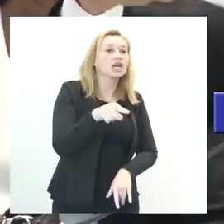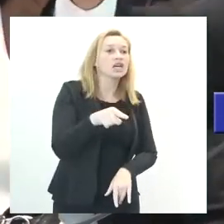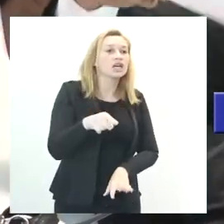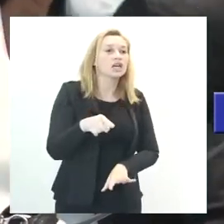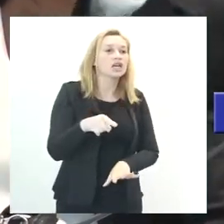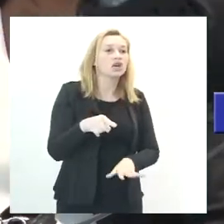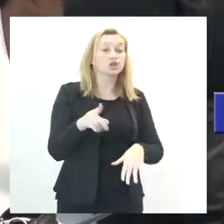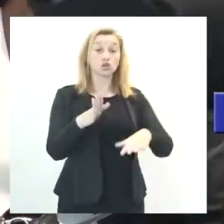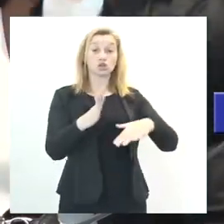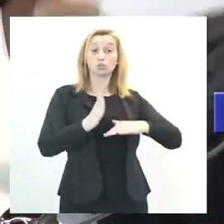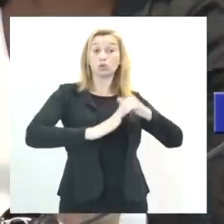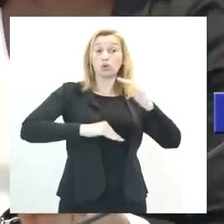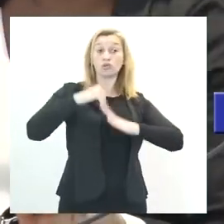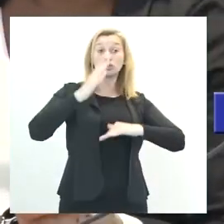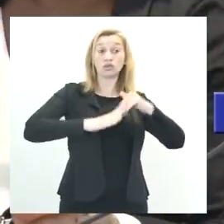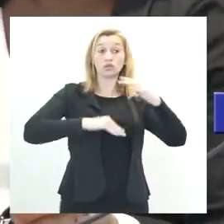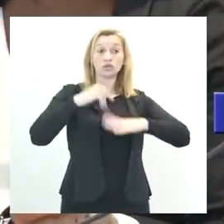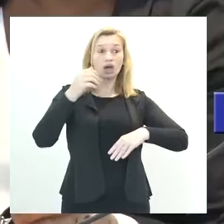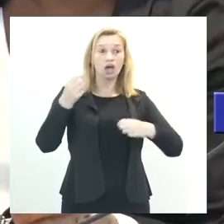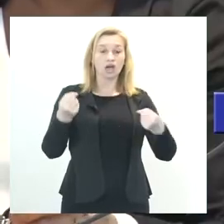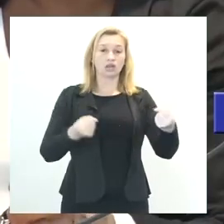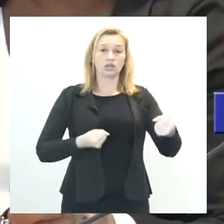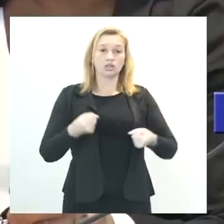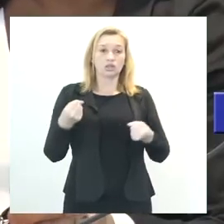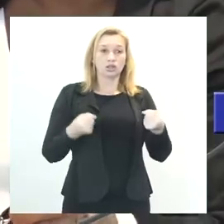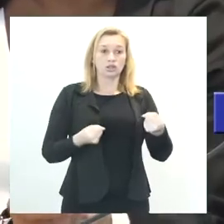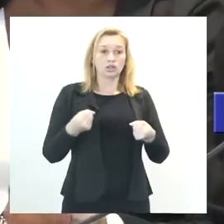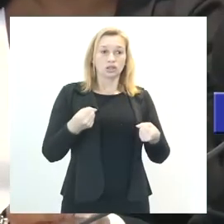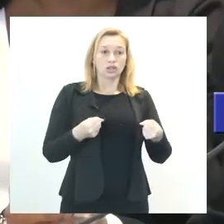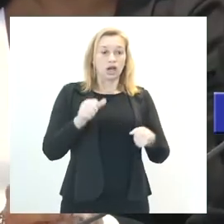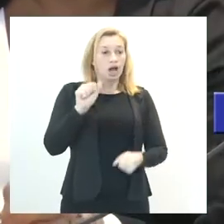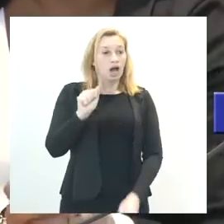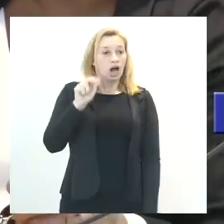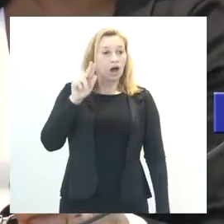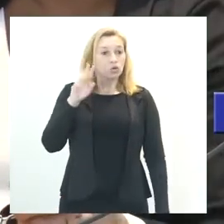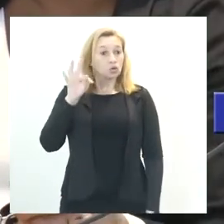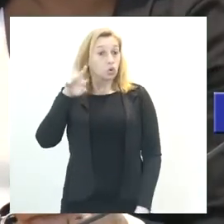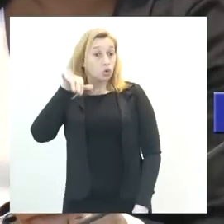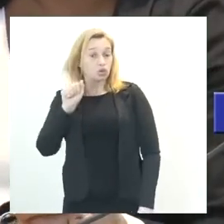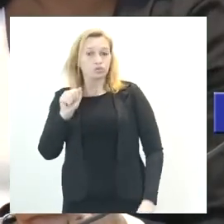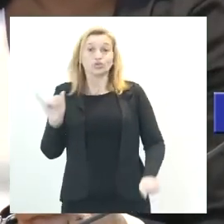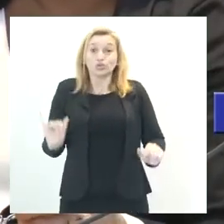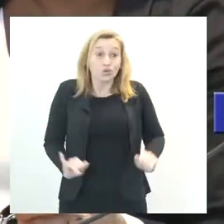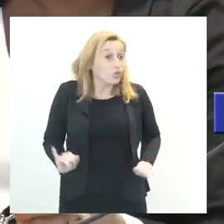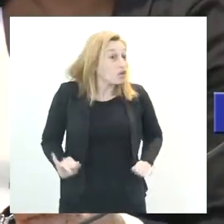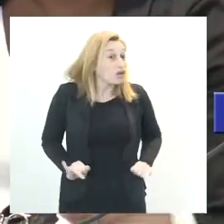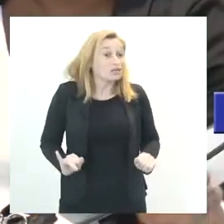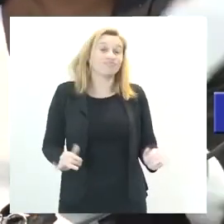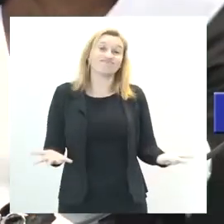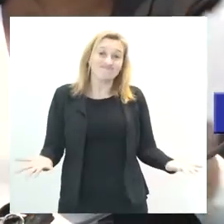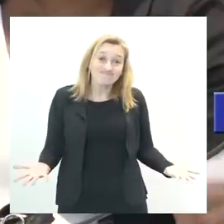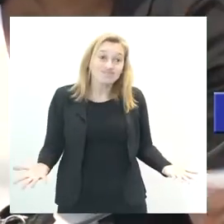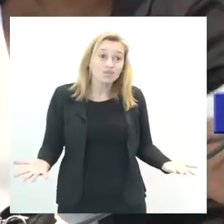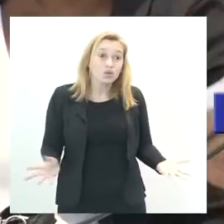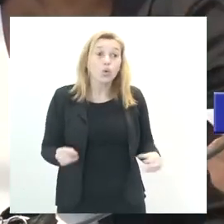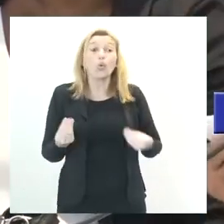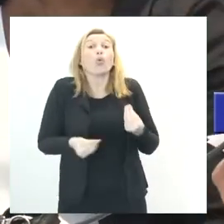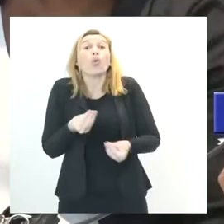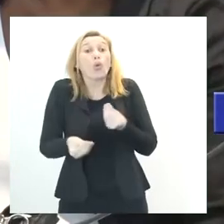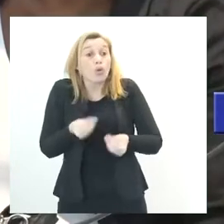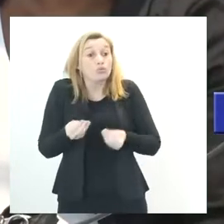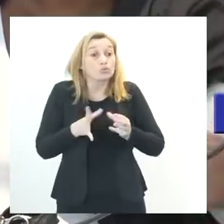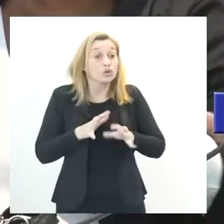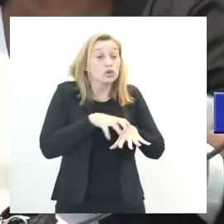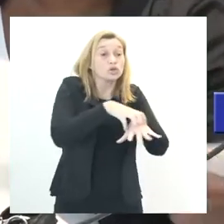os profissionais do volante autônomos etc sofrendo o pão que o diabo amassou como transporte